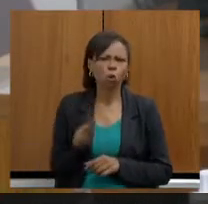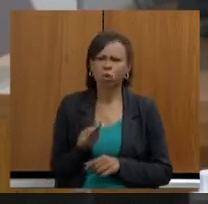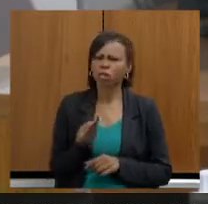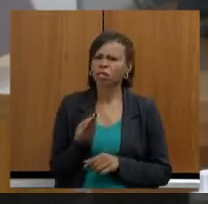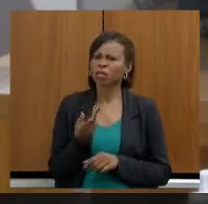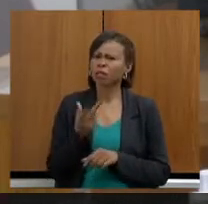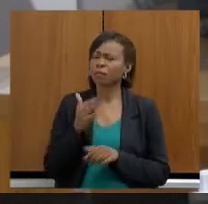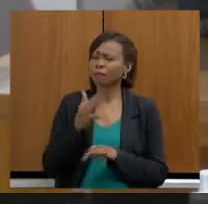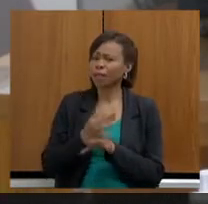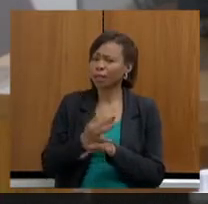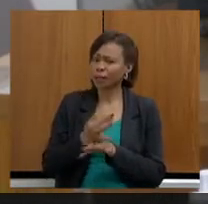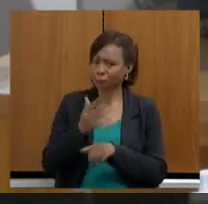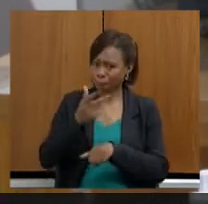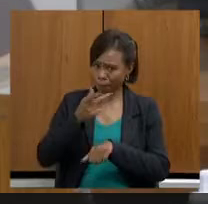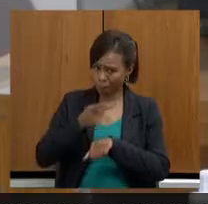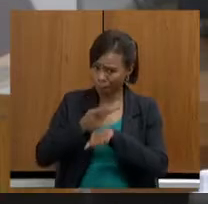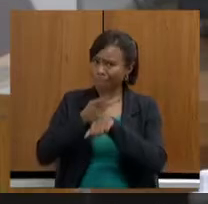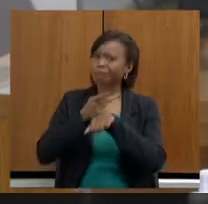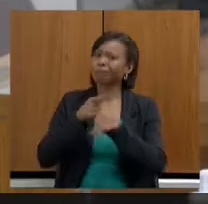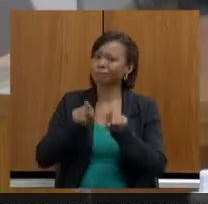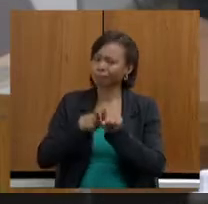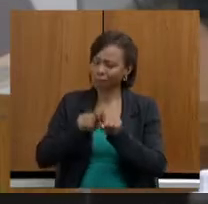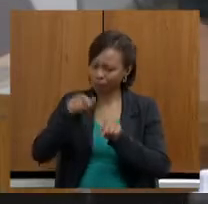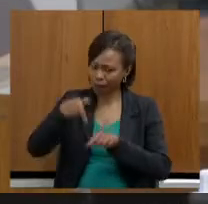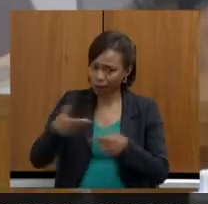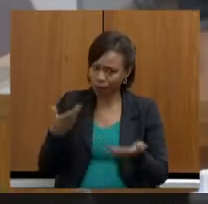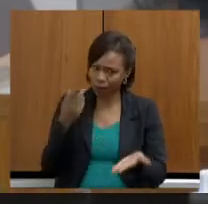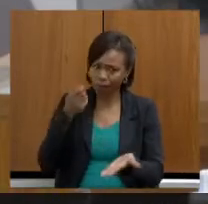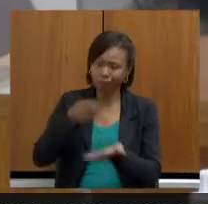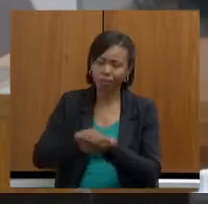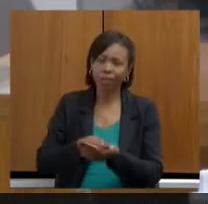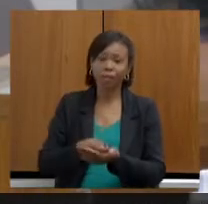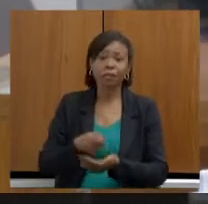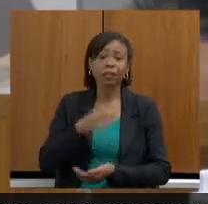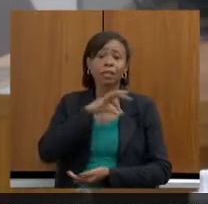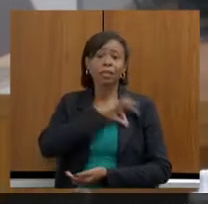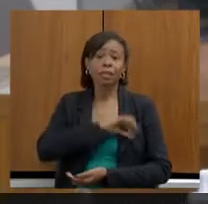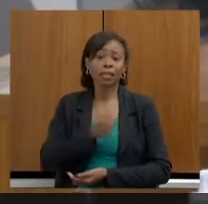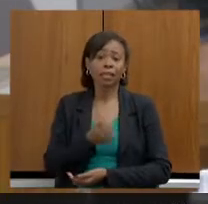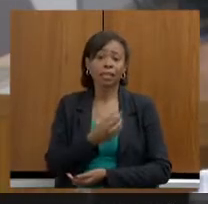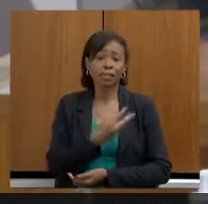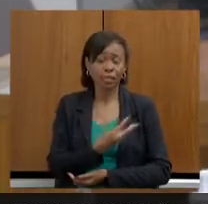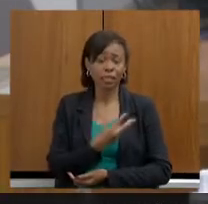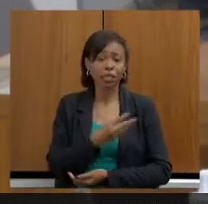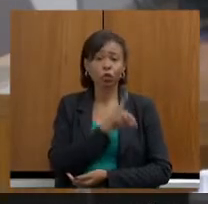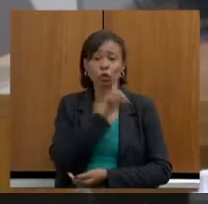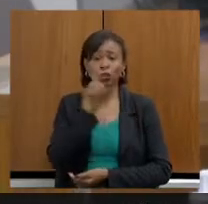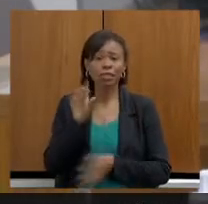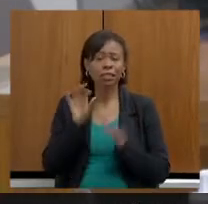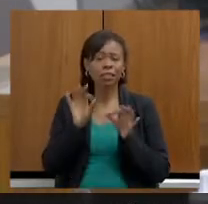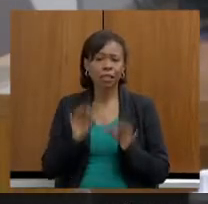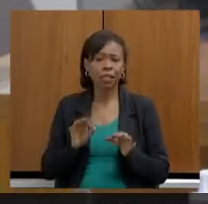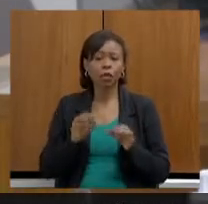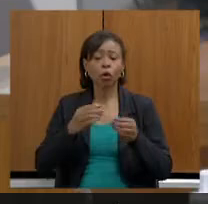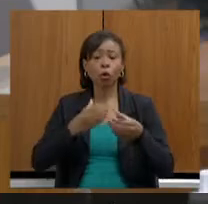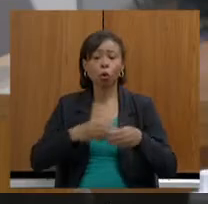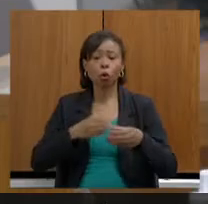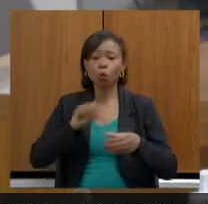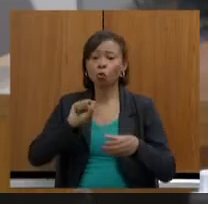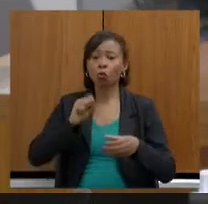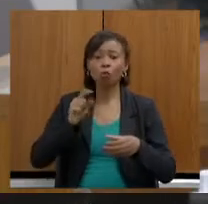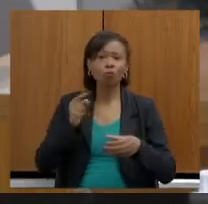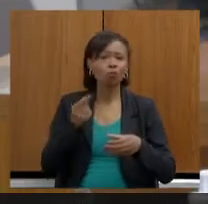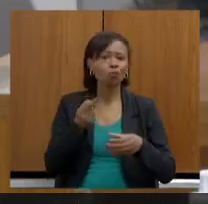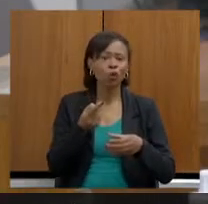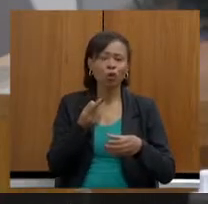agora estão sendo pagas 13º em dia oito mil nomeações de professores concursados que foram realizadas